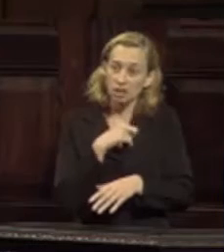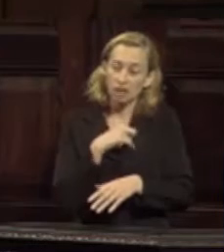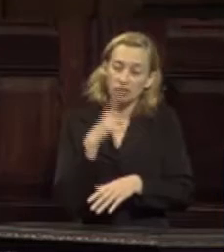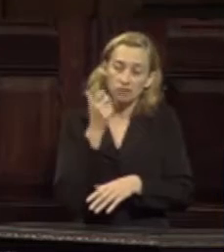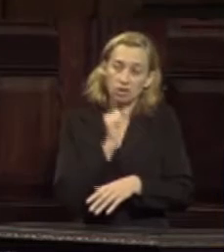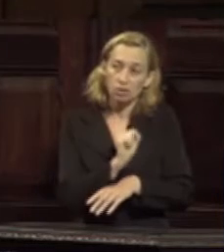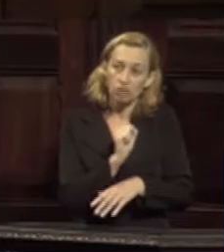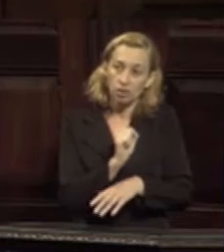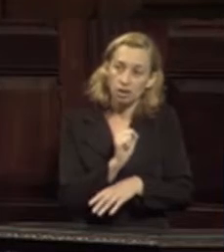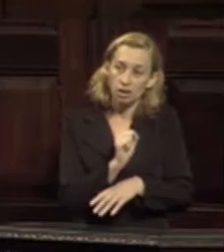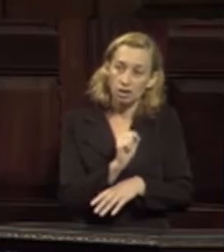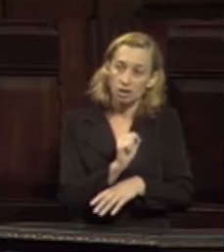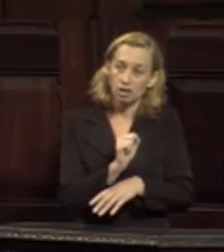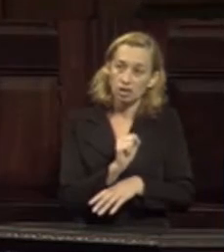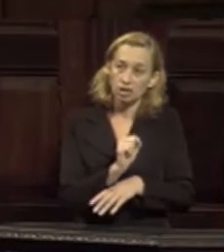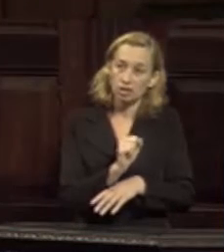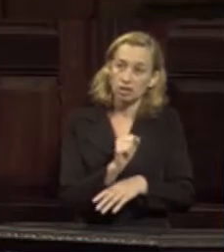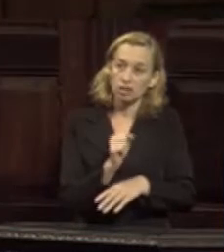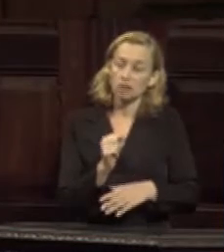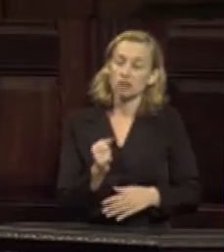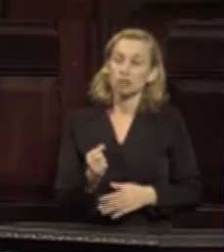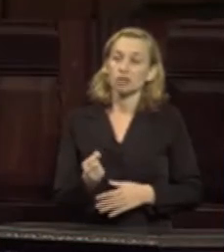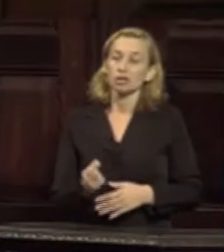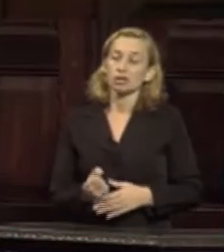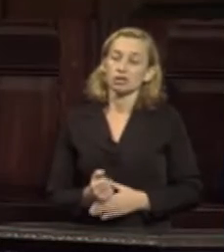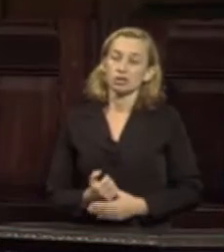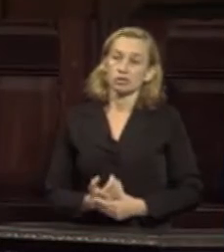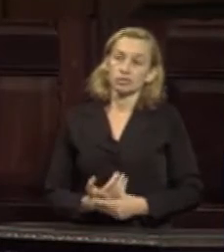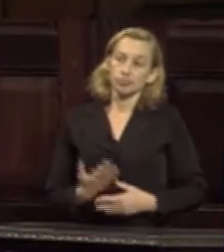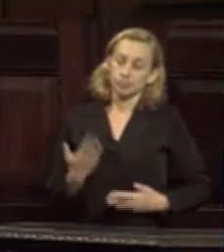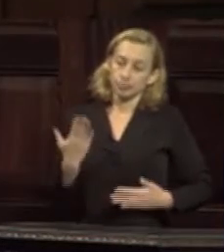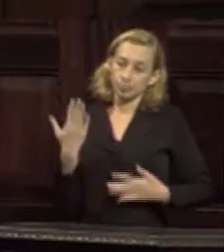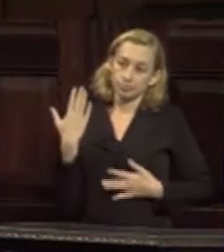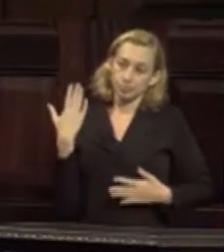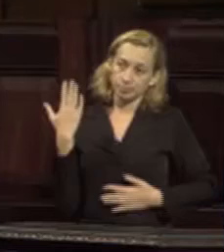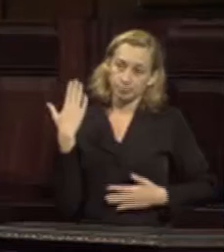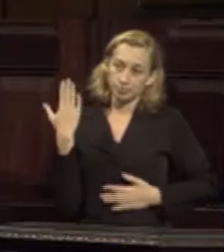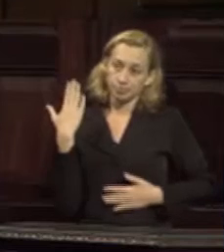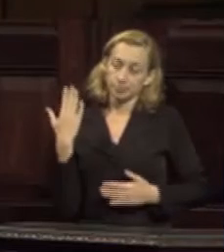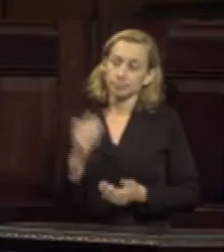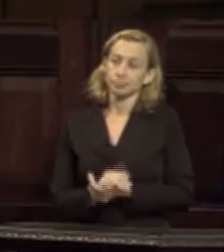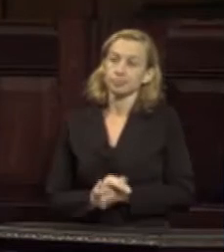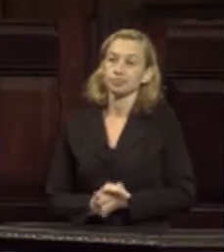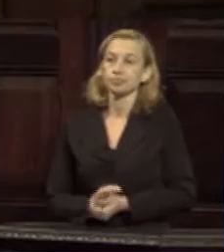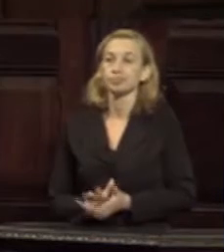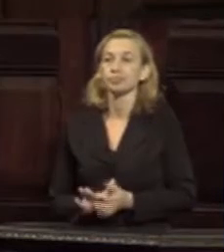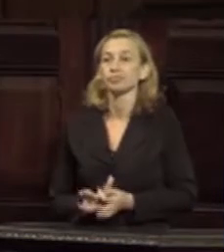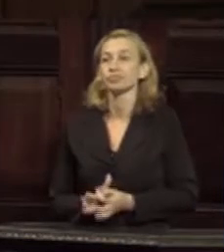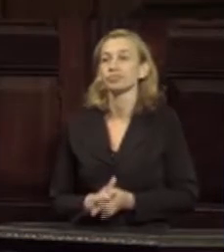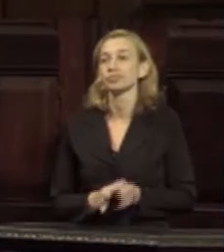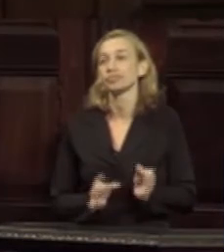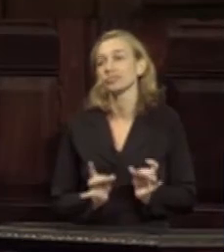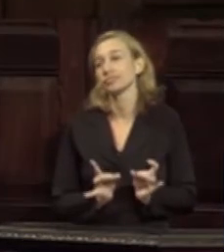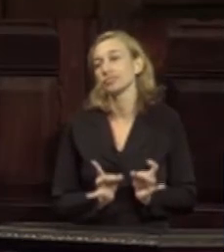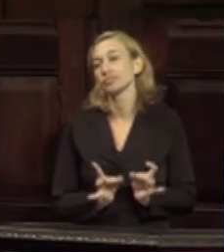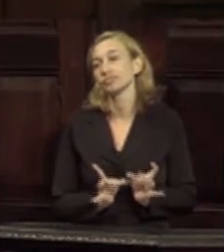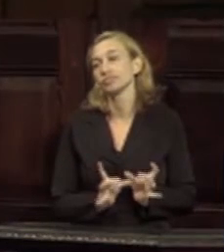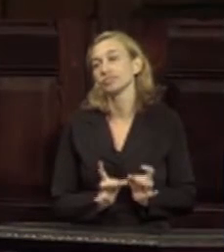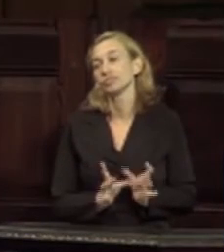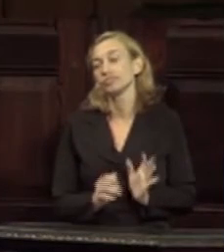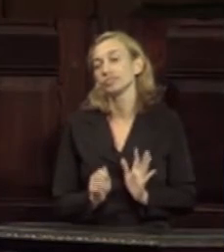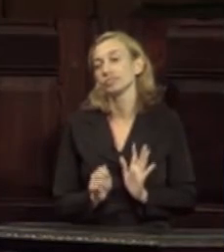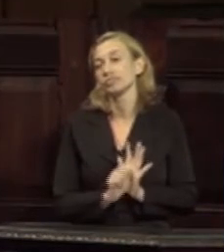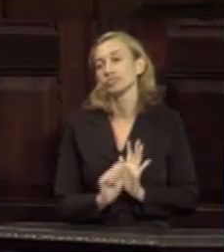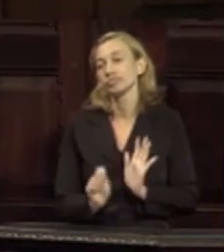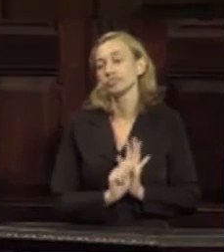quem muito lucra com a criminalidade. Ficar atrás dos bagrinhos, dos vendedores de tóxicos na